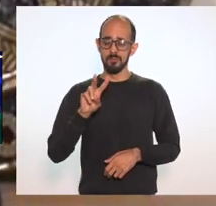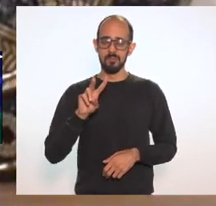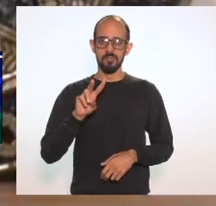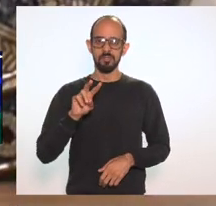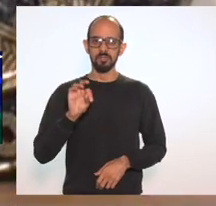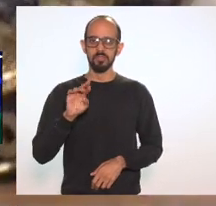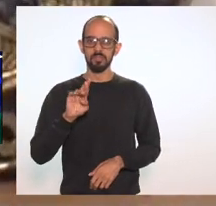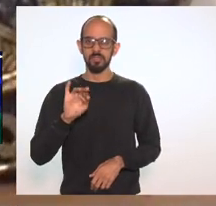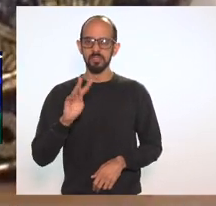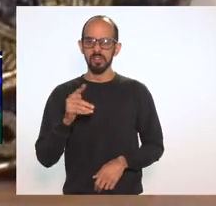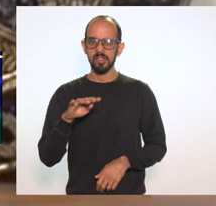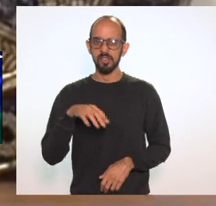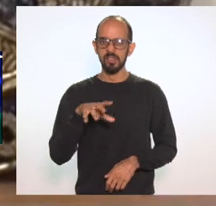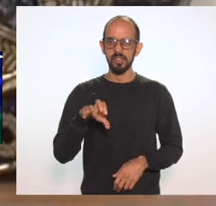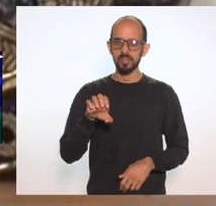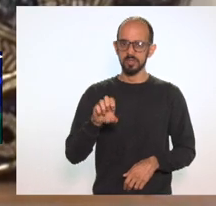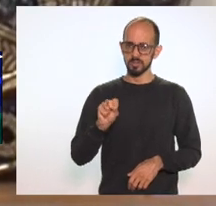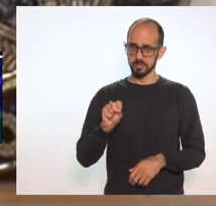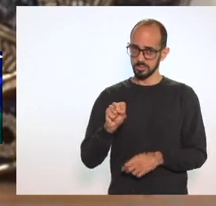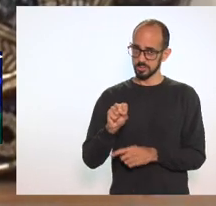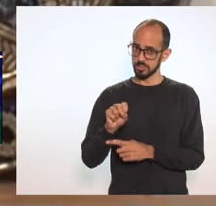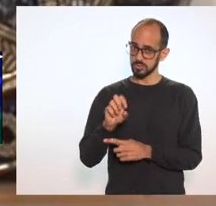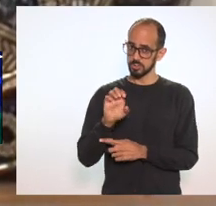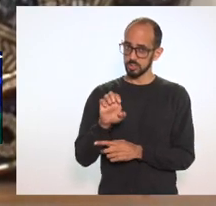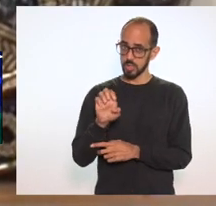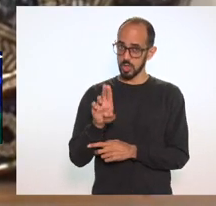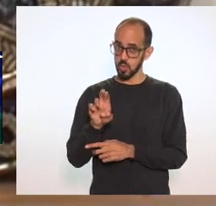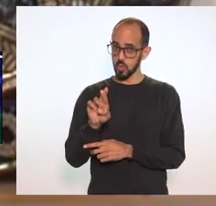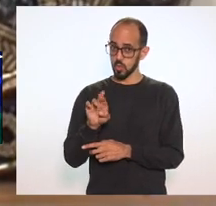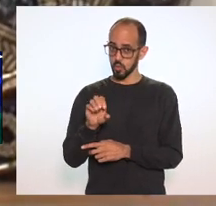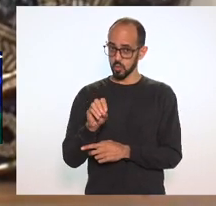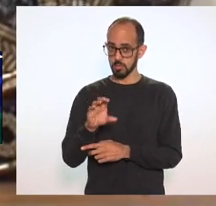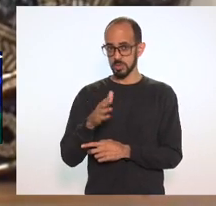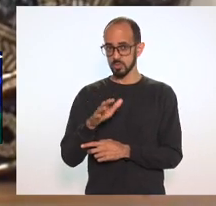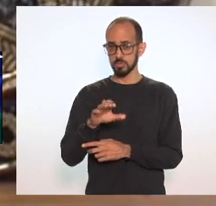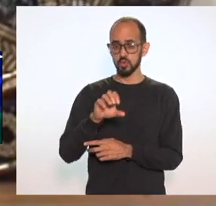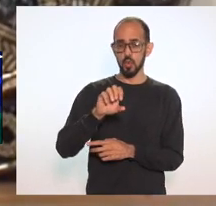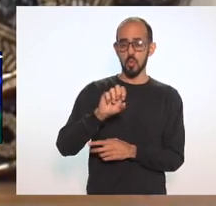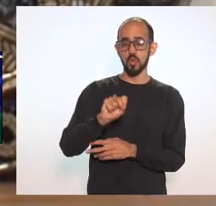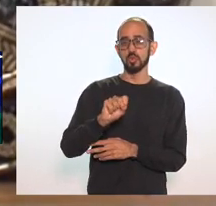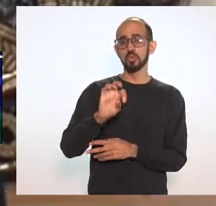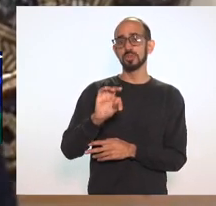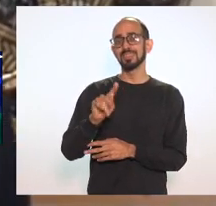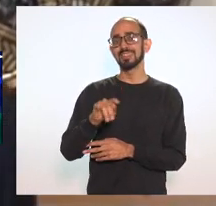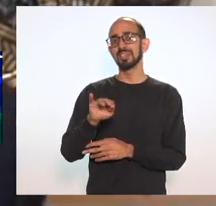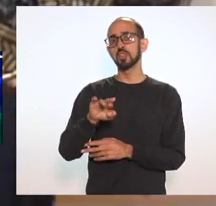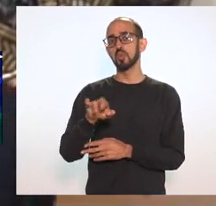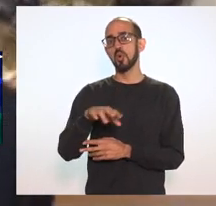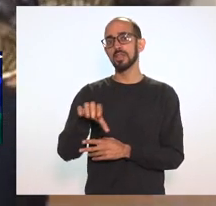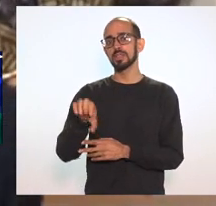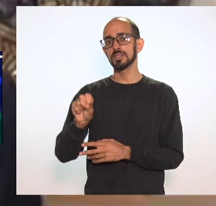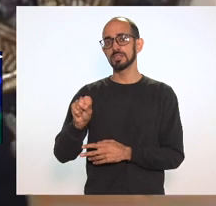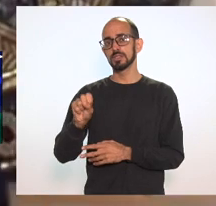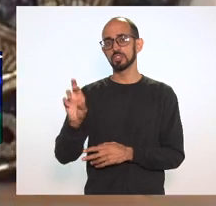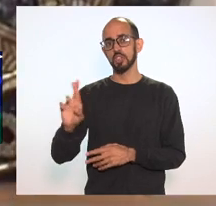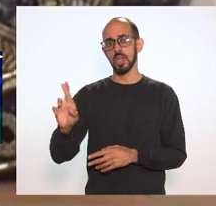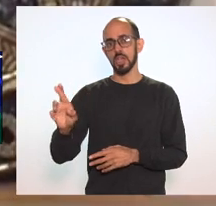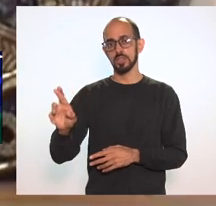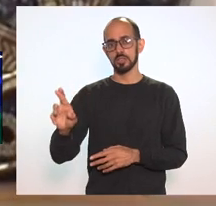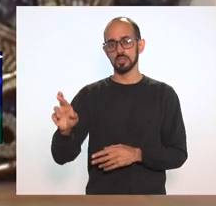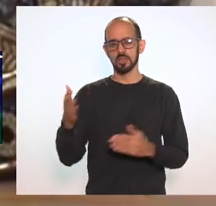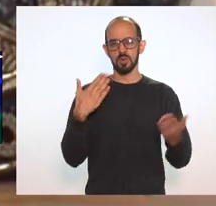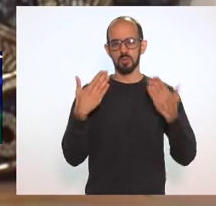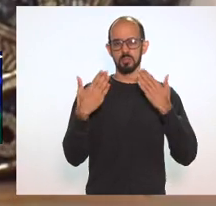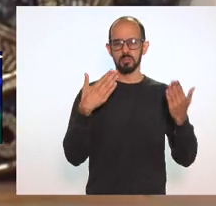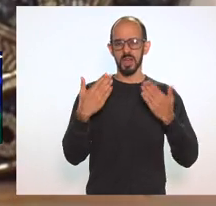o ou seja oito trilhões de reais mais ou menos 66 milhões de habitantes o Brasil